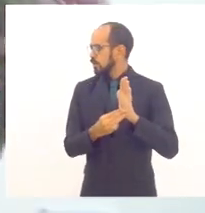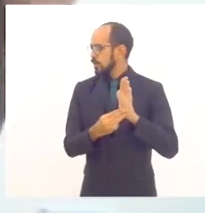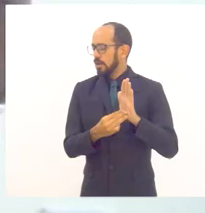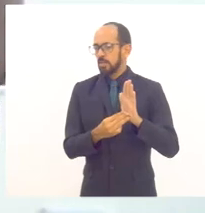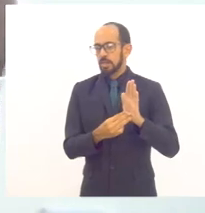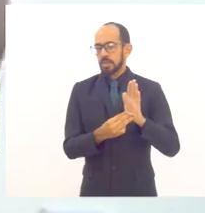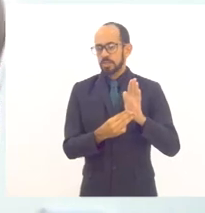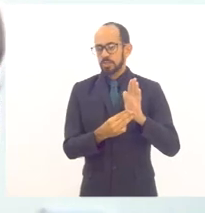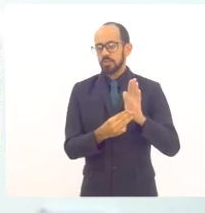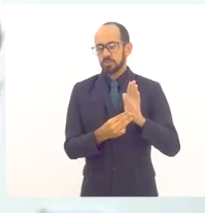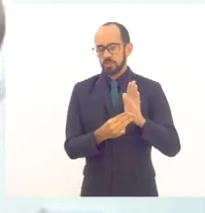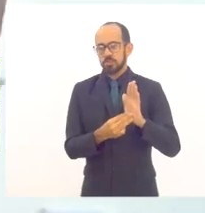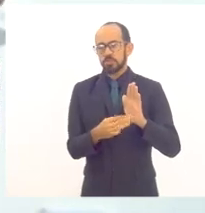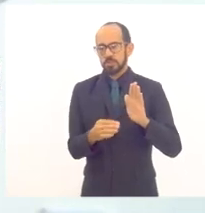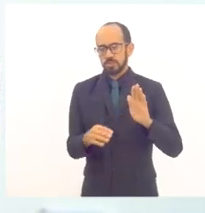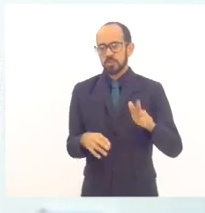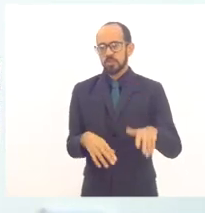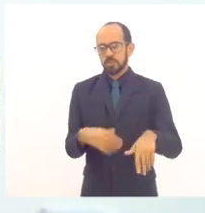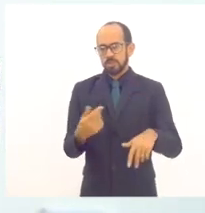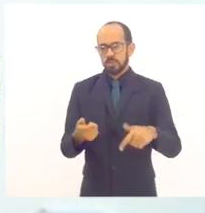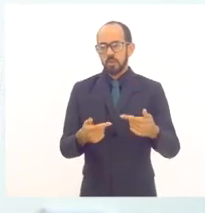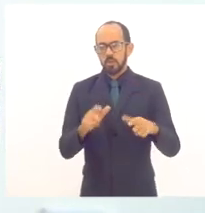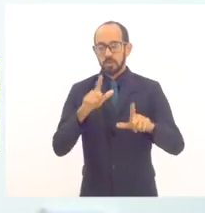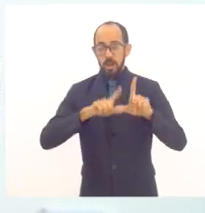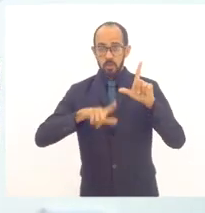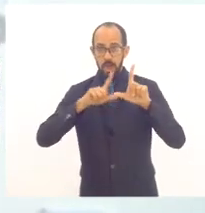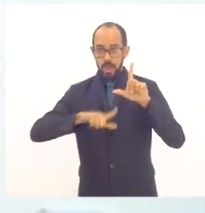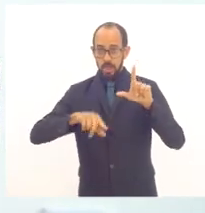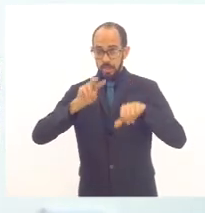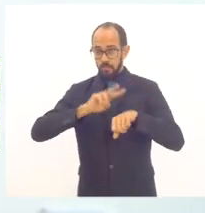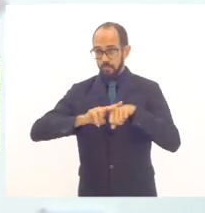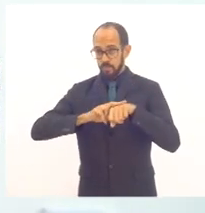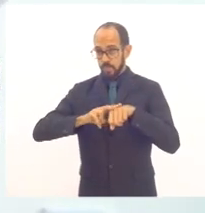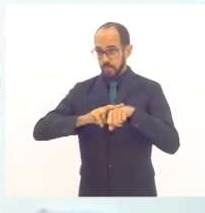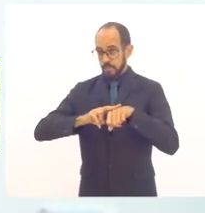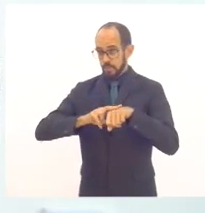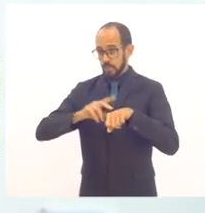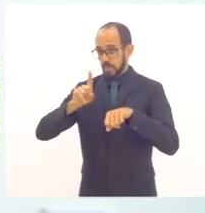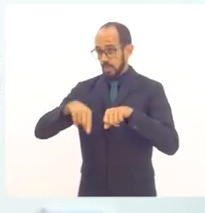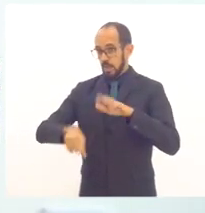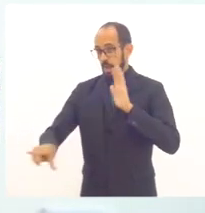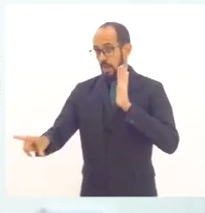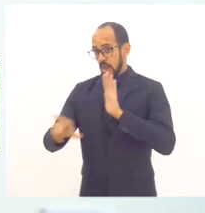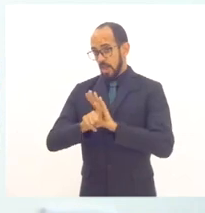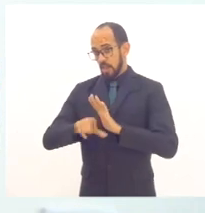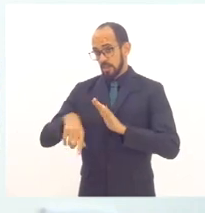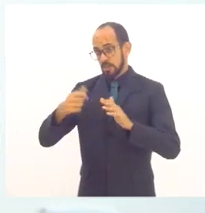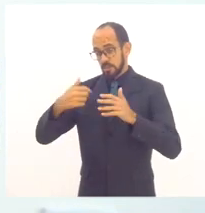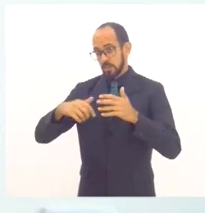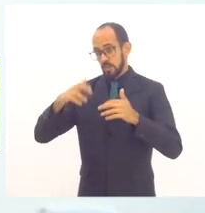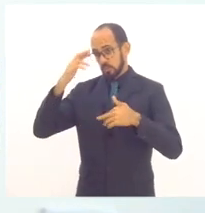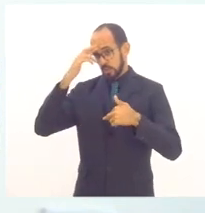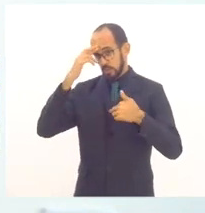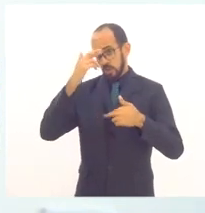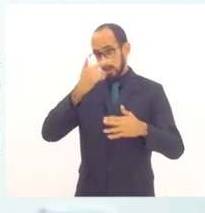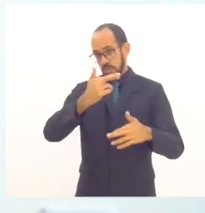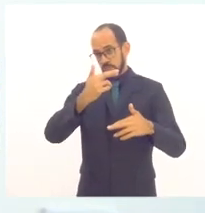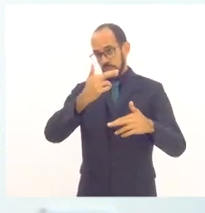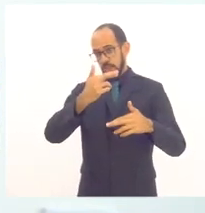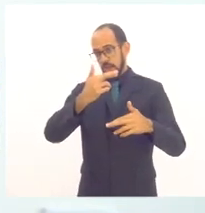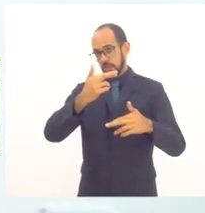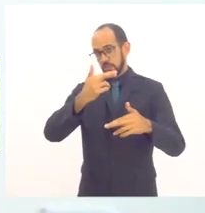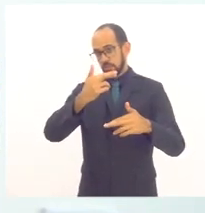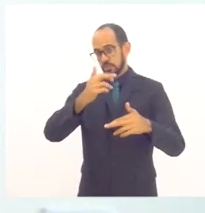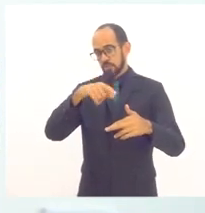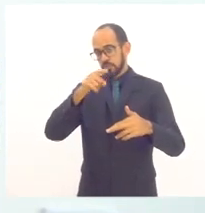letra verde e essa plaquinha verde em volta são as leis que estão sendo cumpridas, que é um autêntico milagre